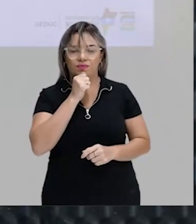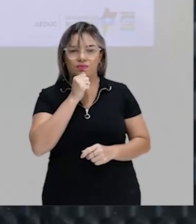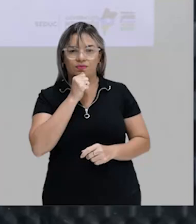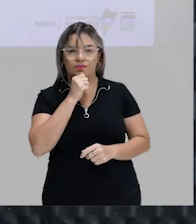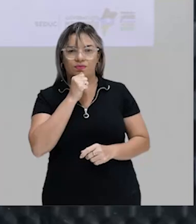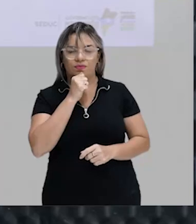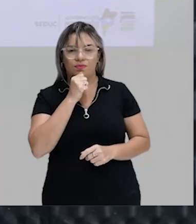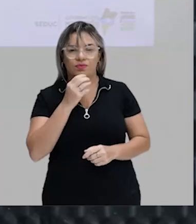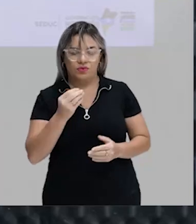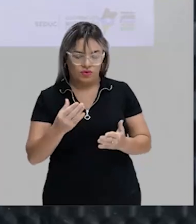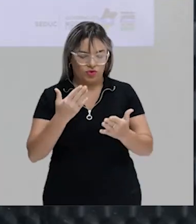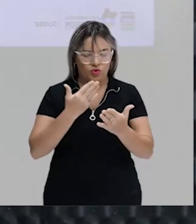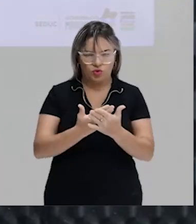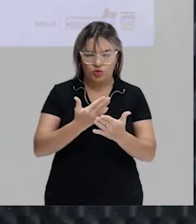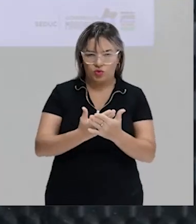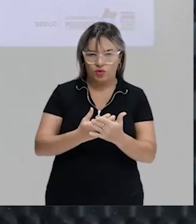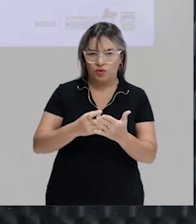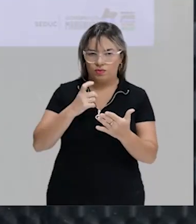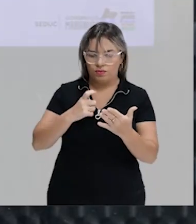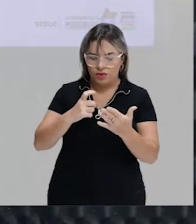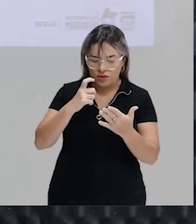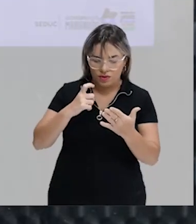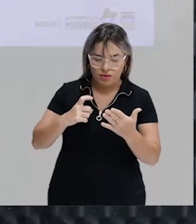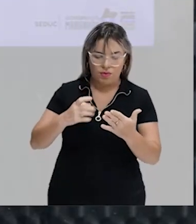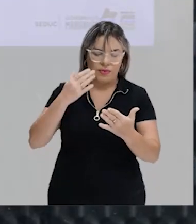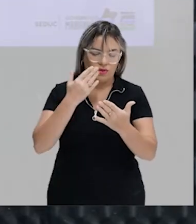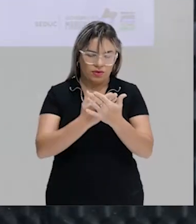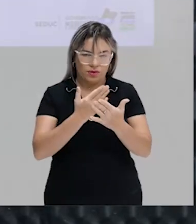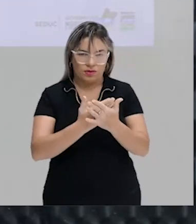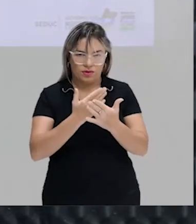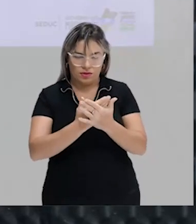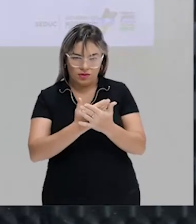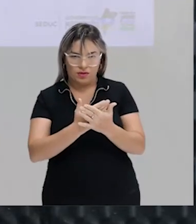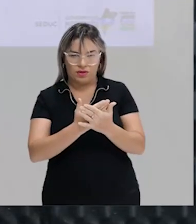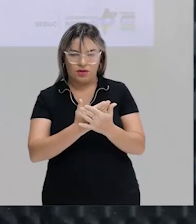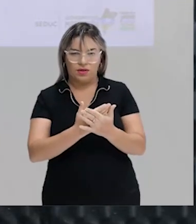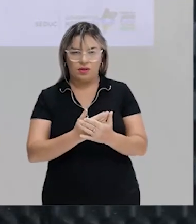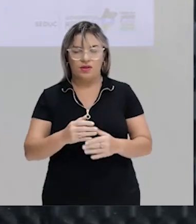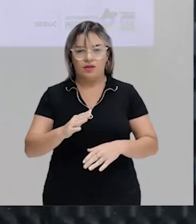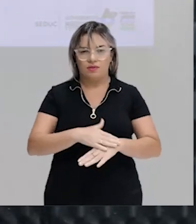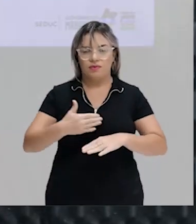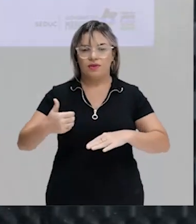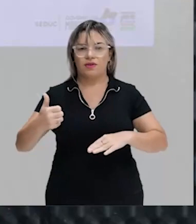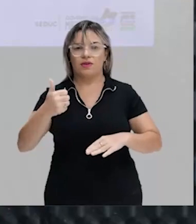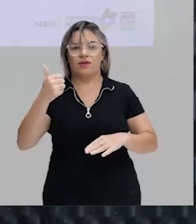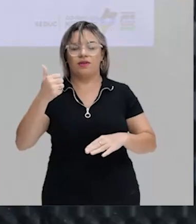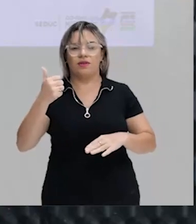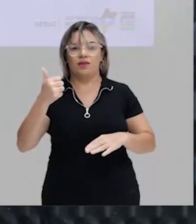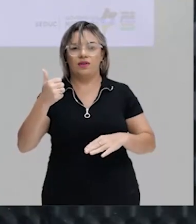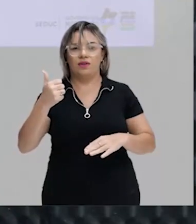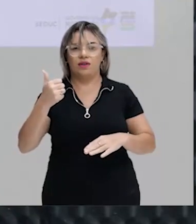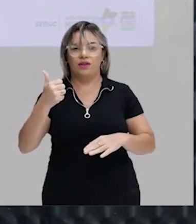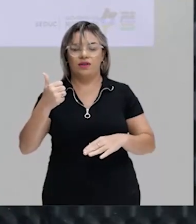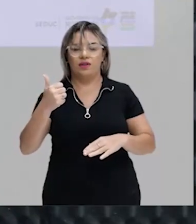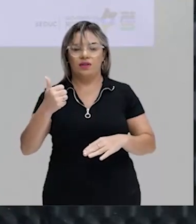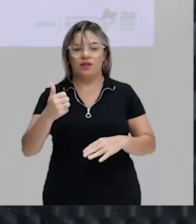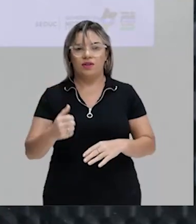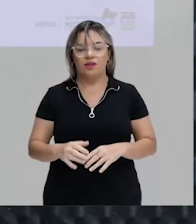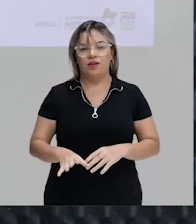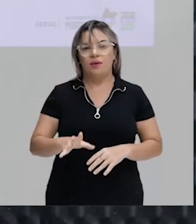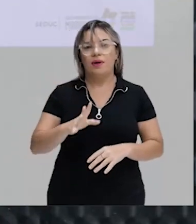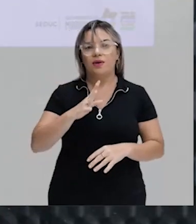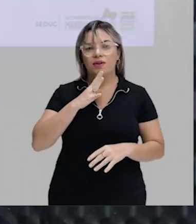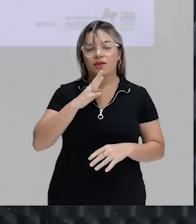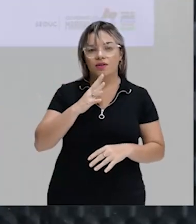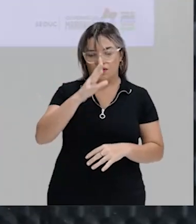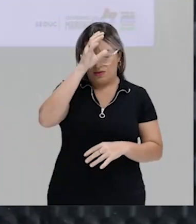muito afinco e trabalhando as nossas aulas para melhor servi-los. Gostaram? Eu sou a professora